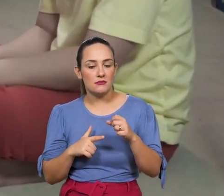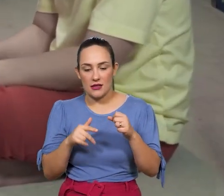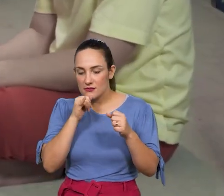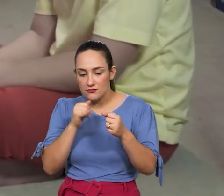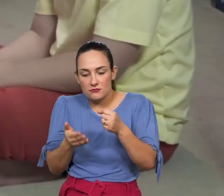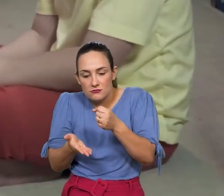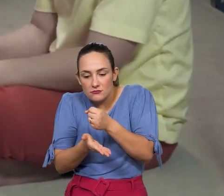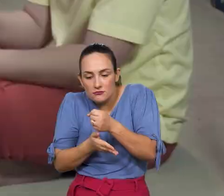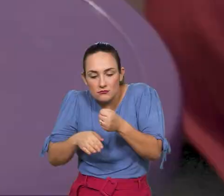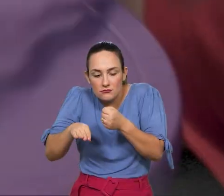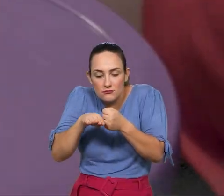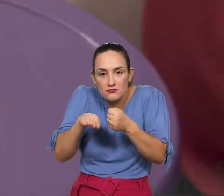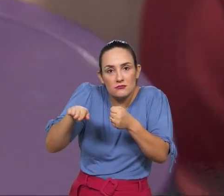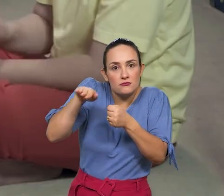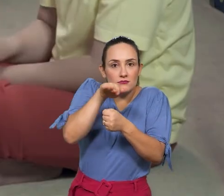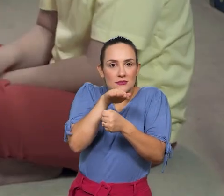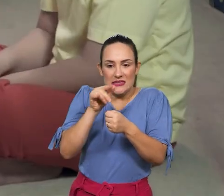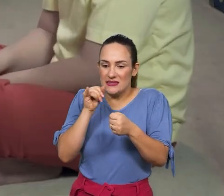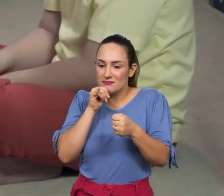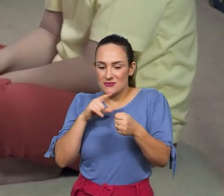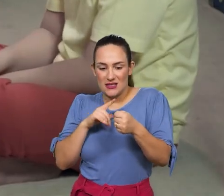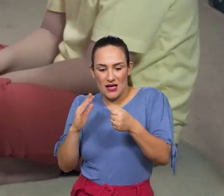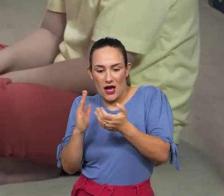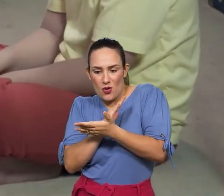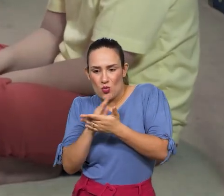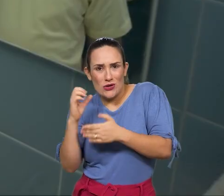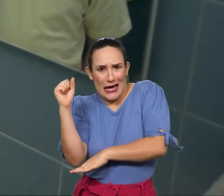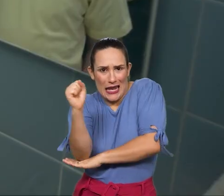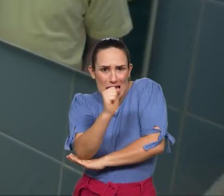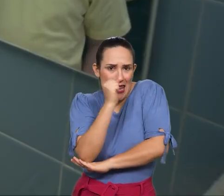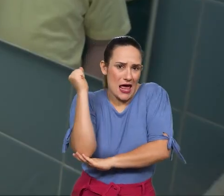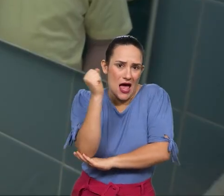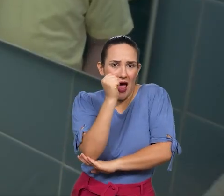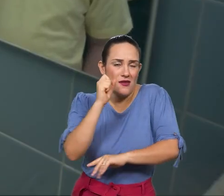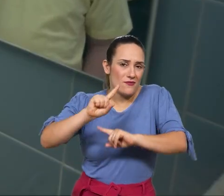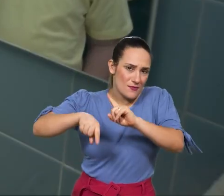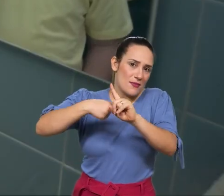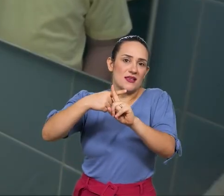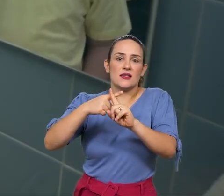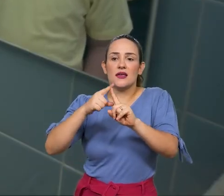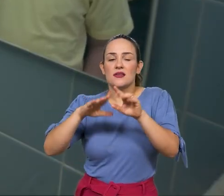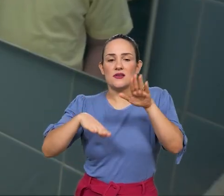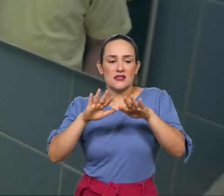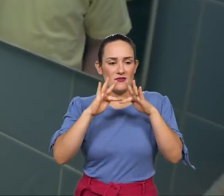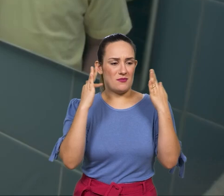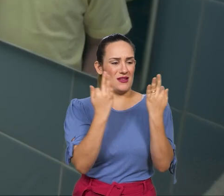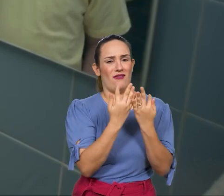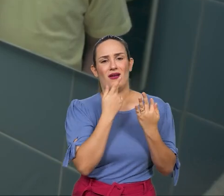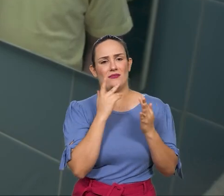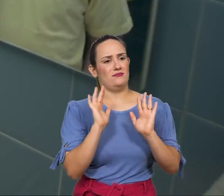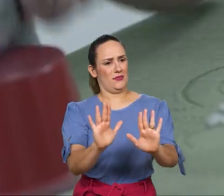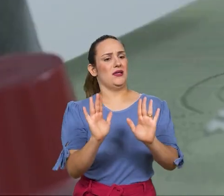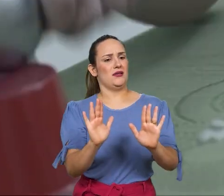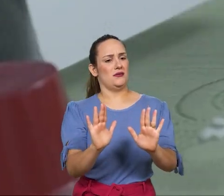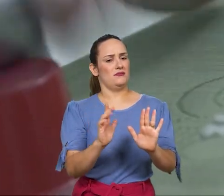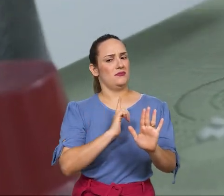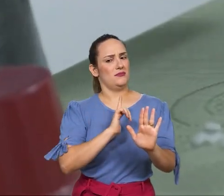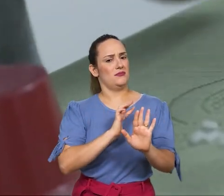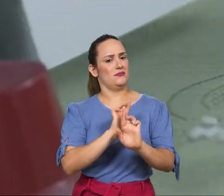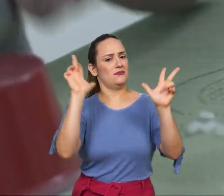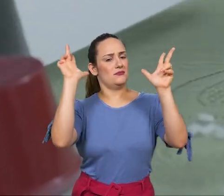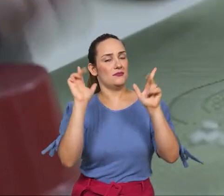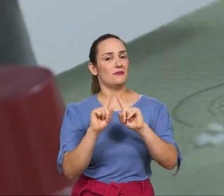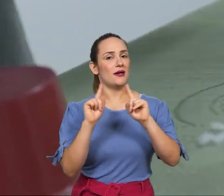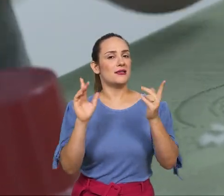doutora? Tem graus. Às vezes é um grau mais alto, que faz com que a família se desperte, fala, opa, tem alguma coisa errada com